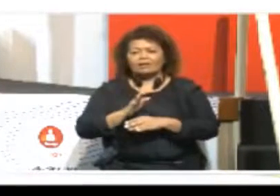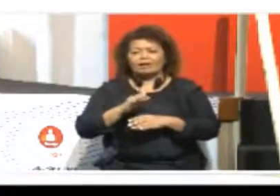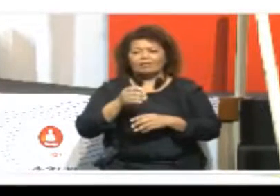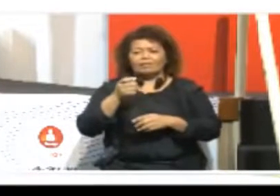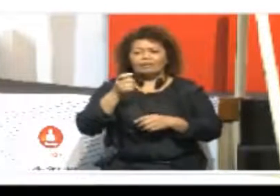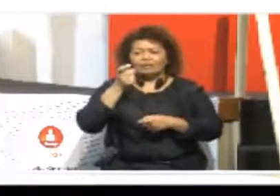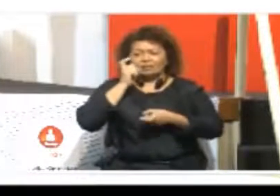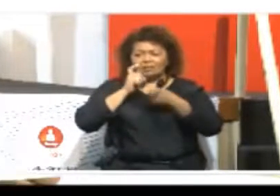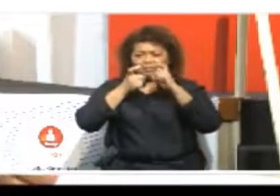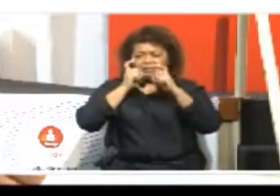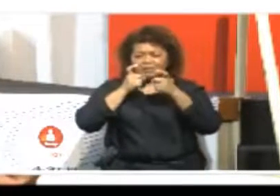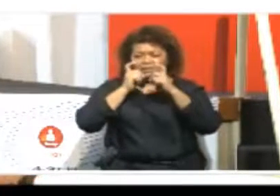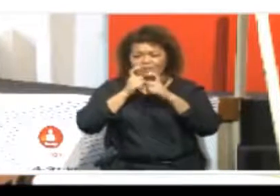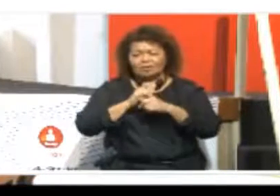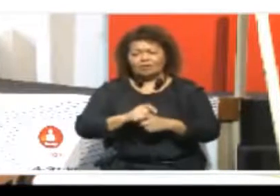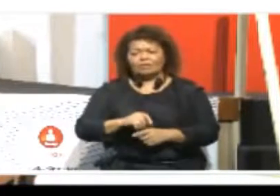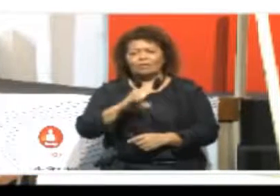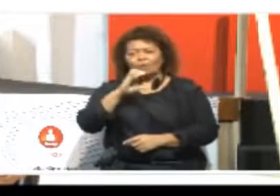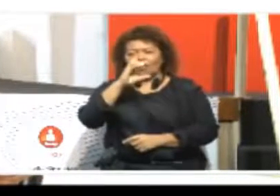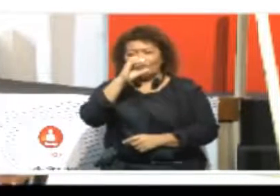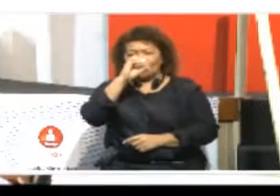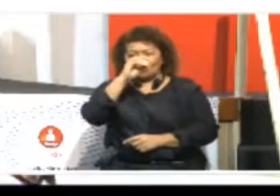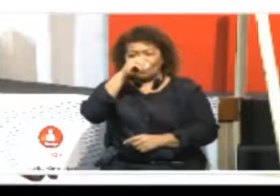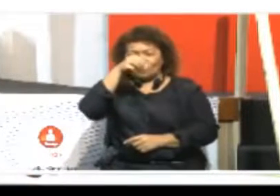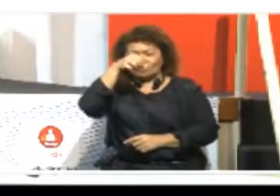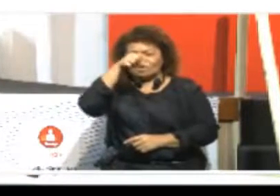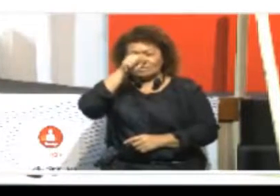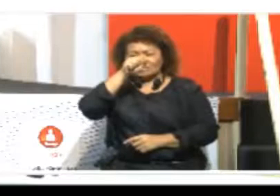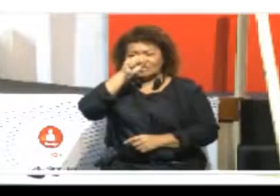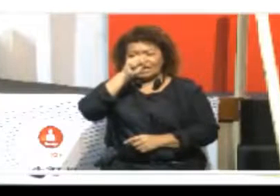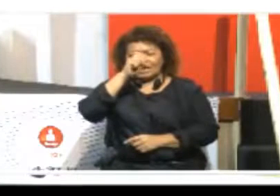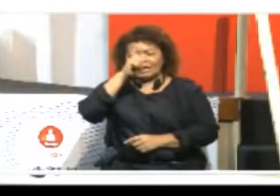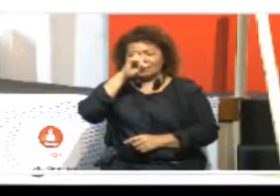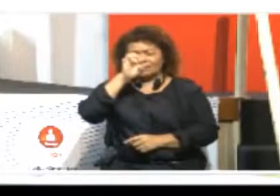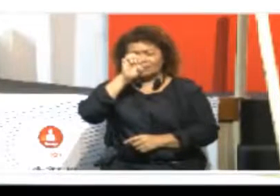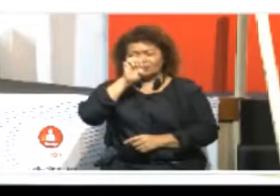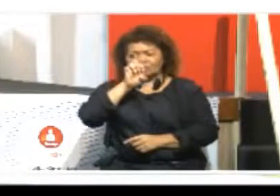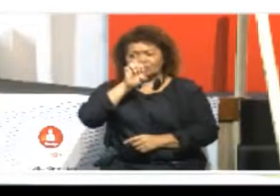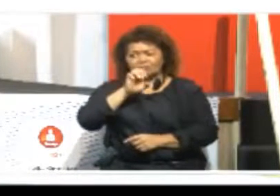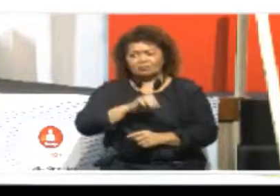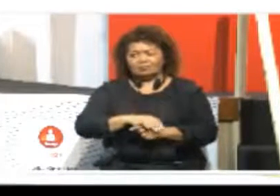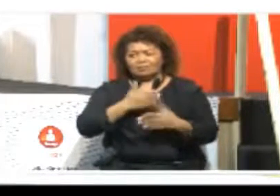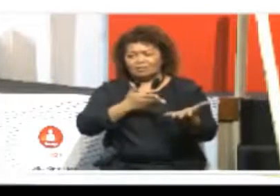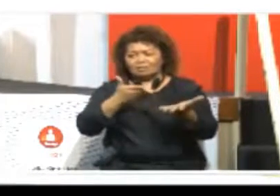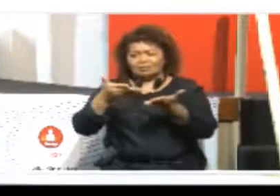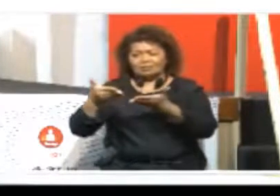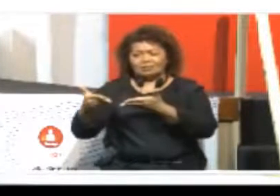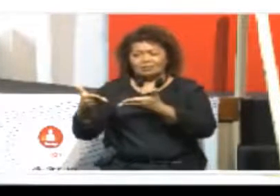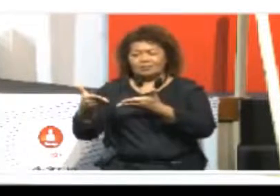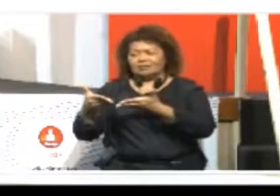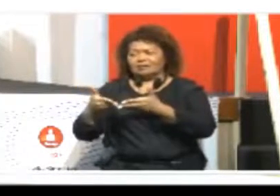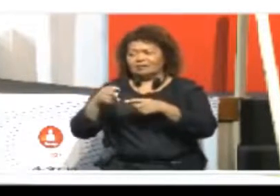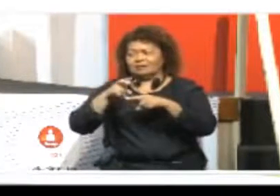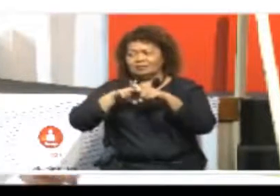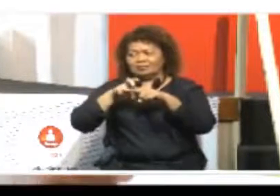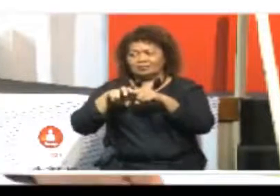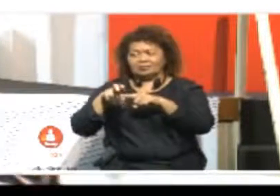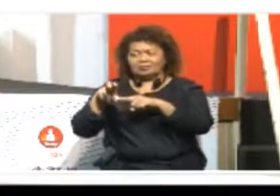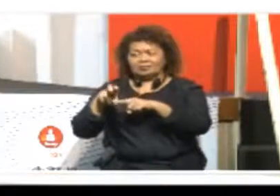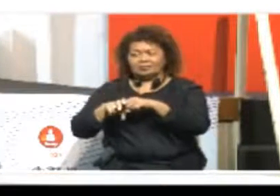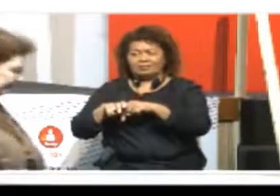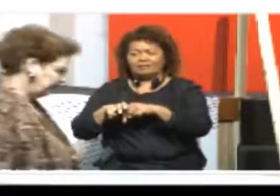CONSAD. Por gentileza, queira tomar o seu lugar à mesa. Ela que estará na moderação desta primeira conferência